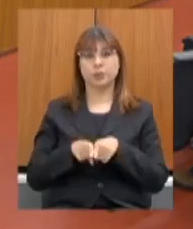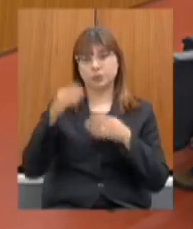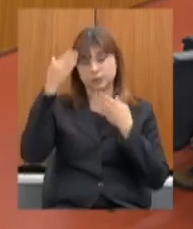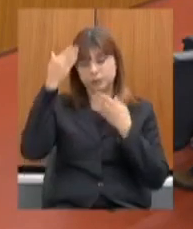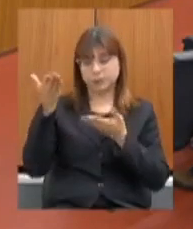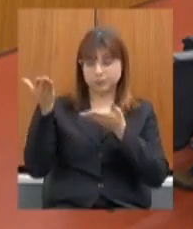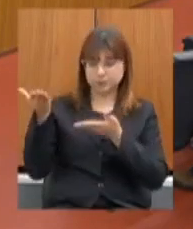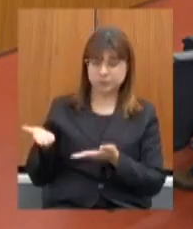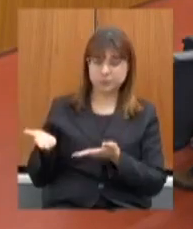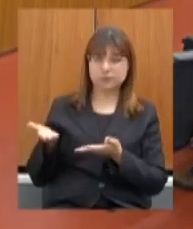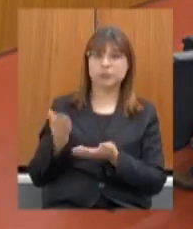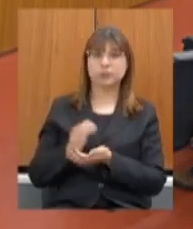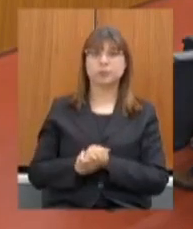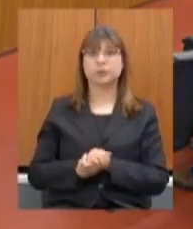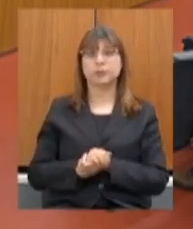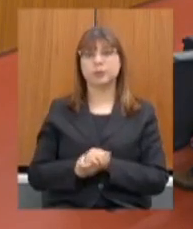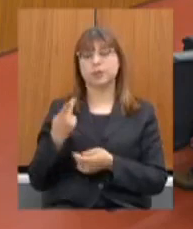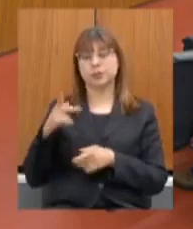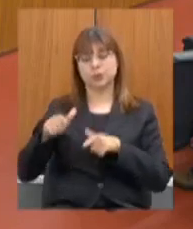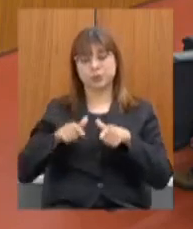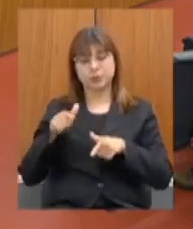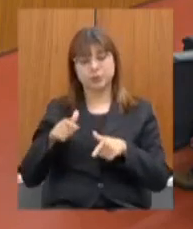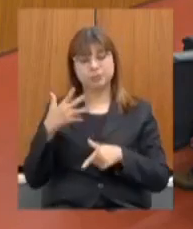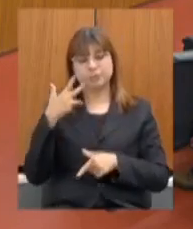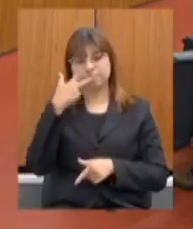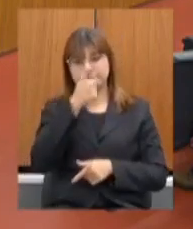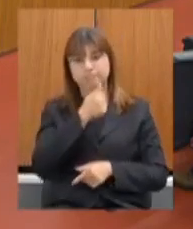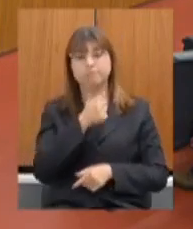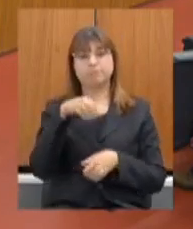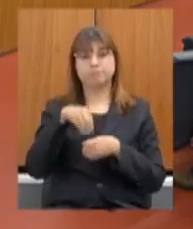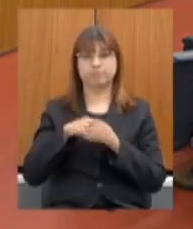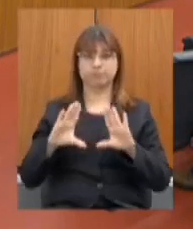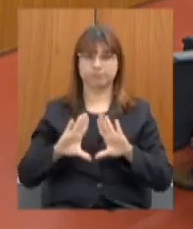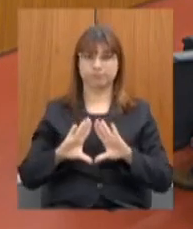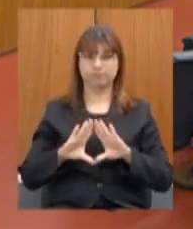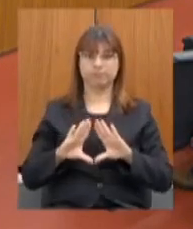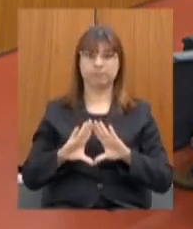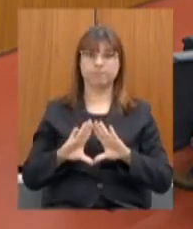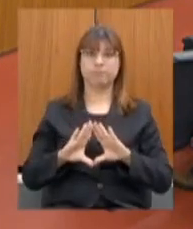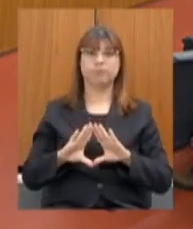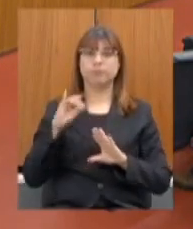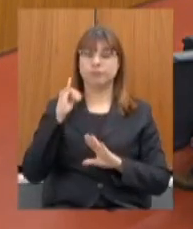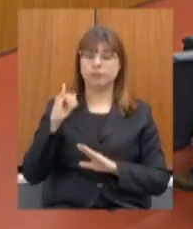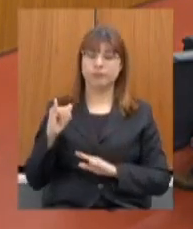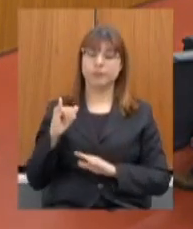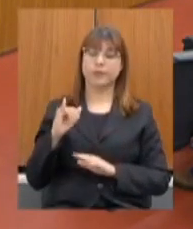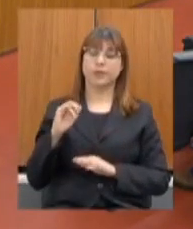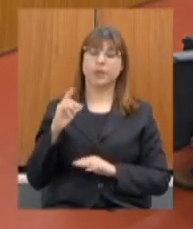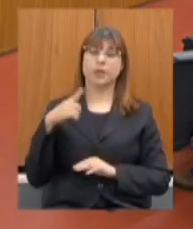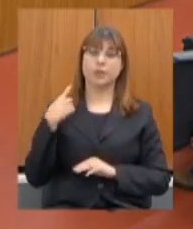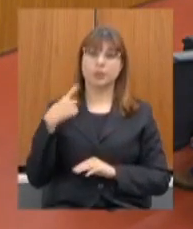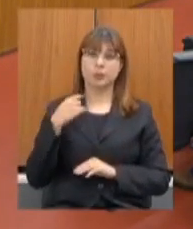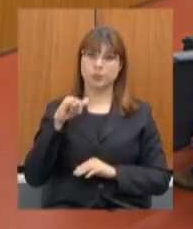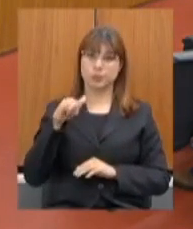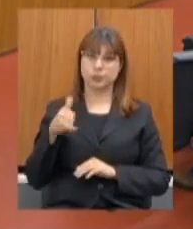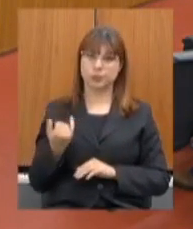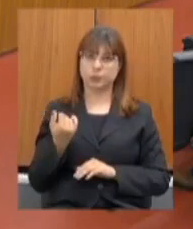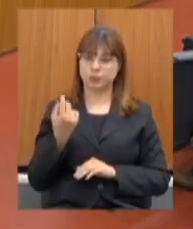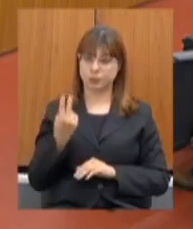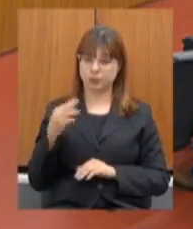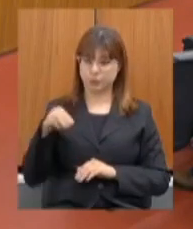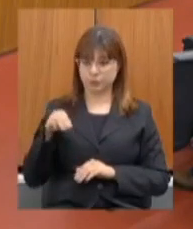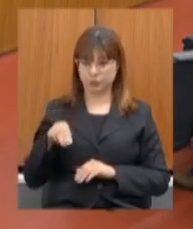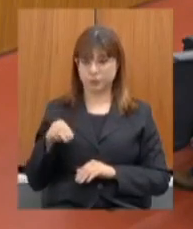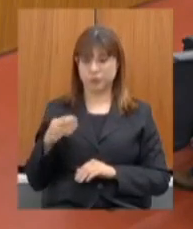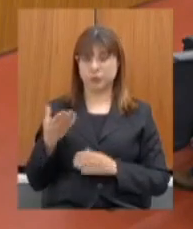à vossa excelência pelo trabalho belíssimo que faz aqui nessa casa. E dizer, deputado, aproveitando esses dois minutos, já